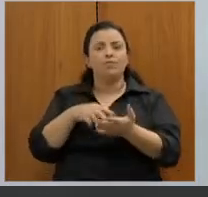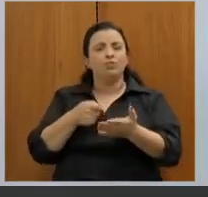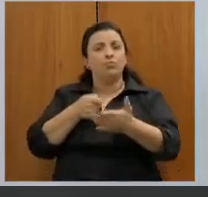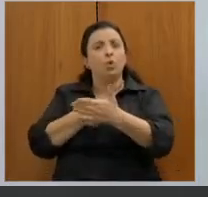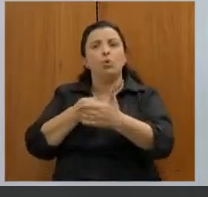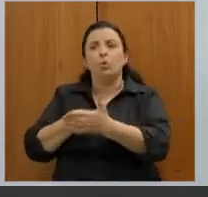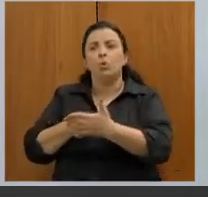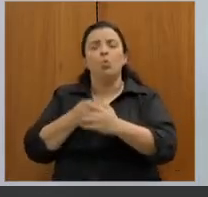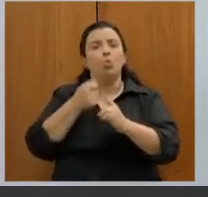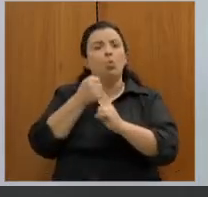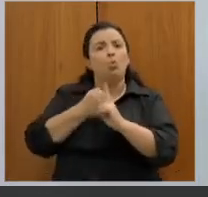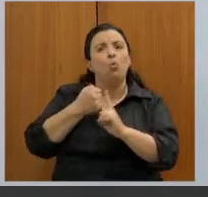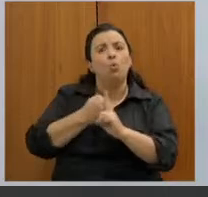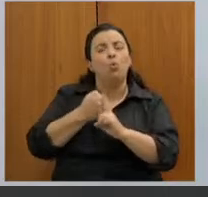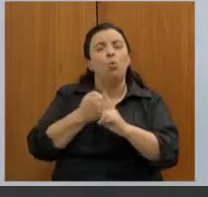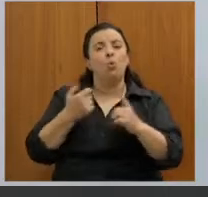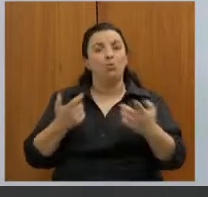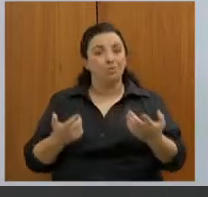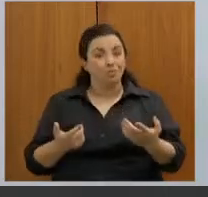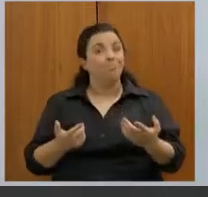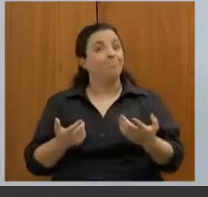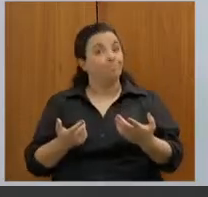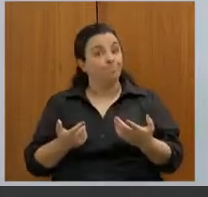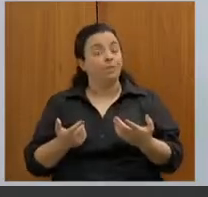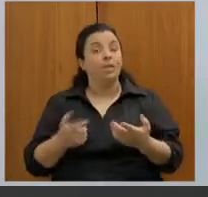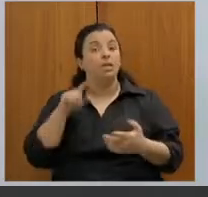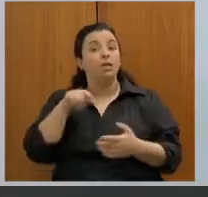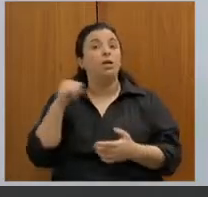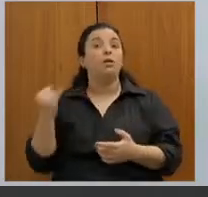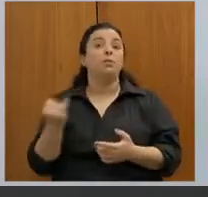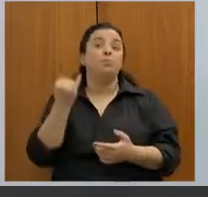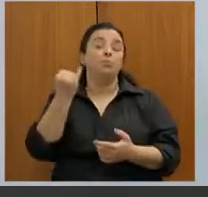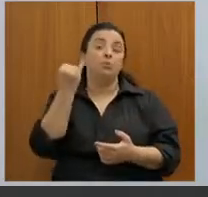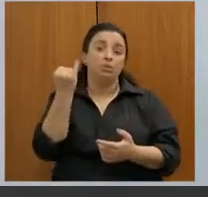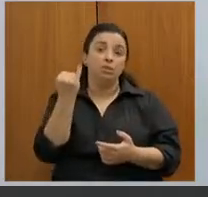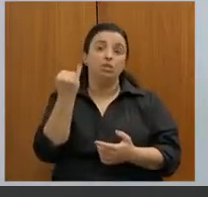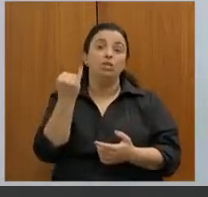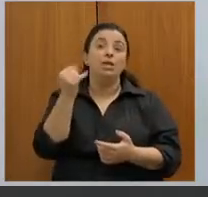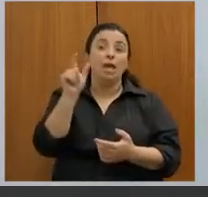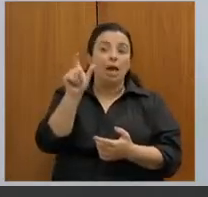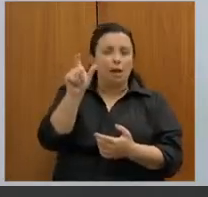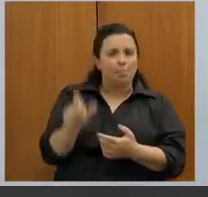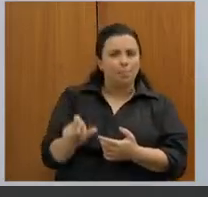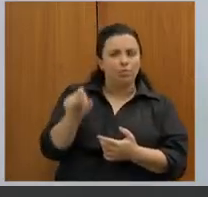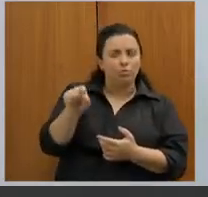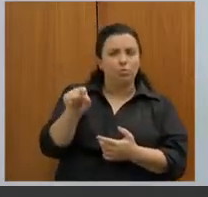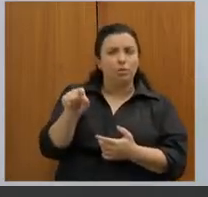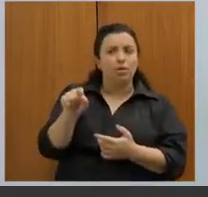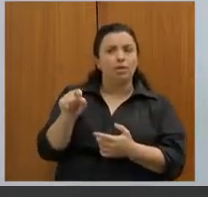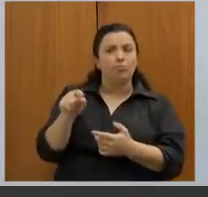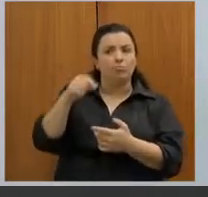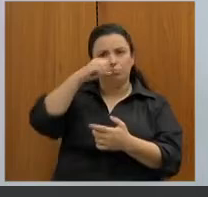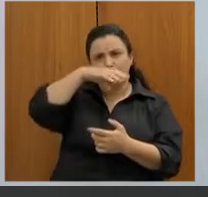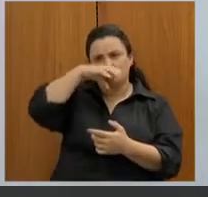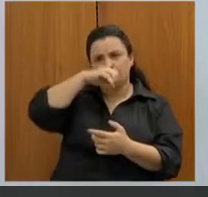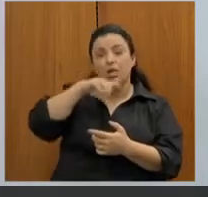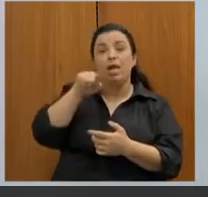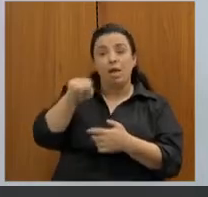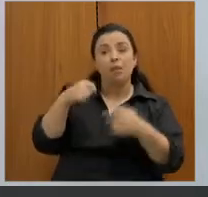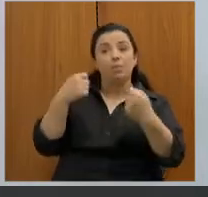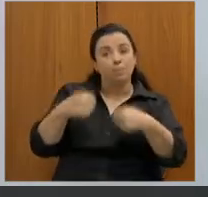contra essa violência então é muito importante que esses agressores ele estejam é